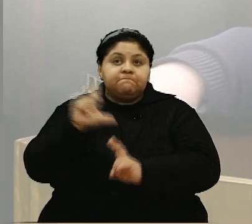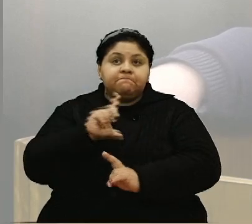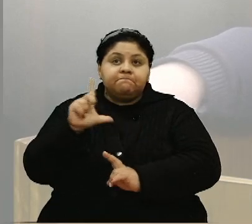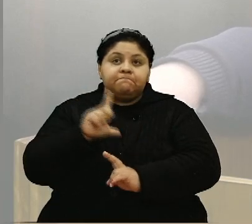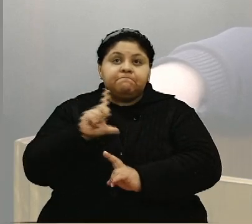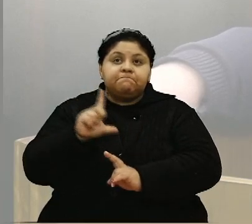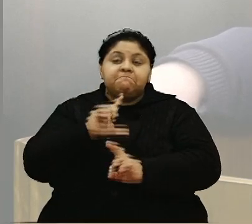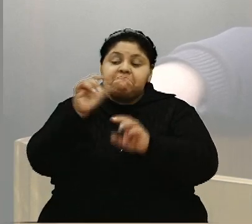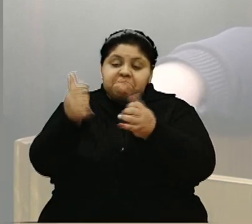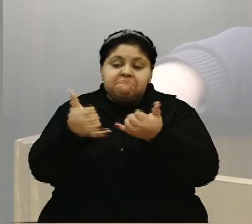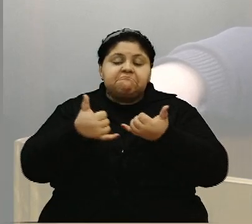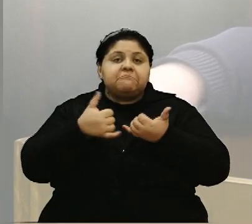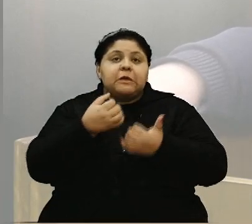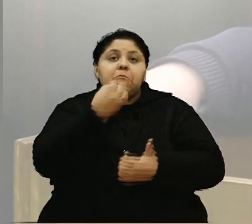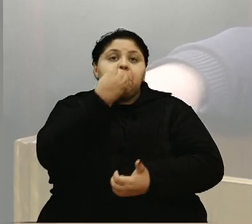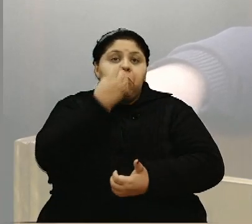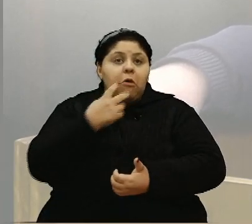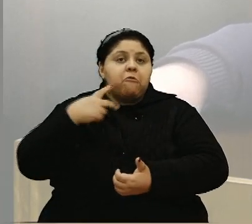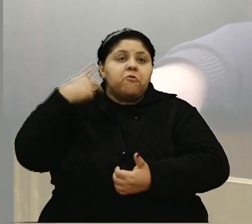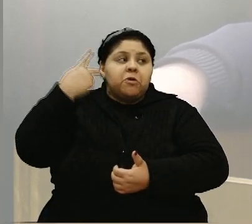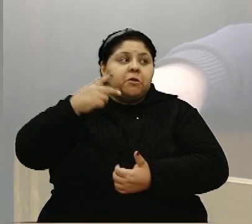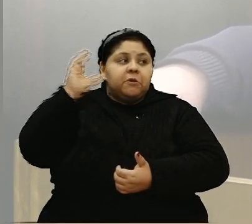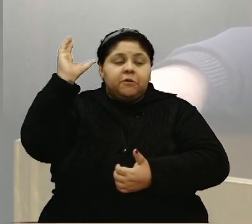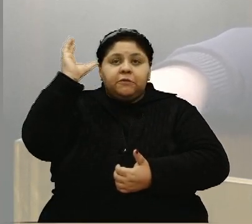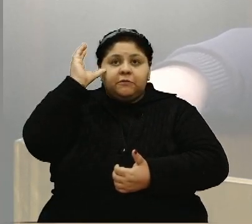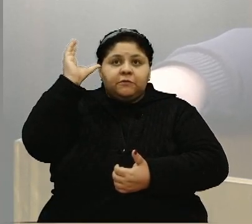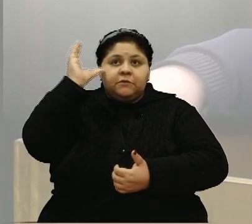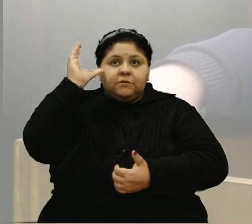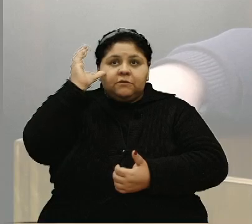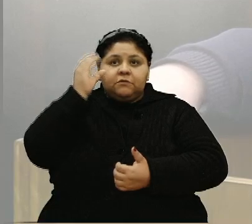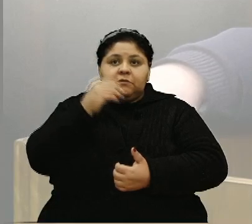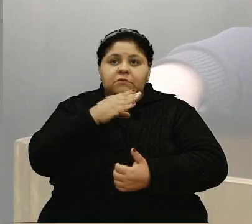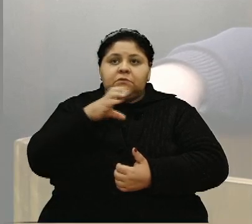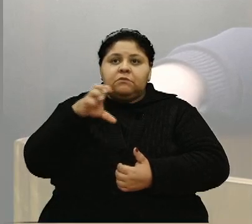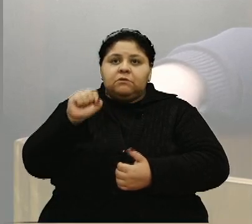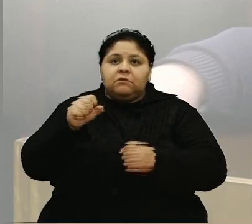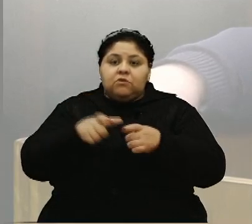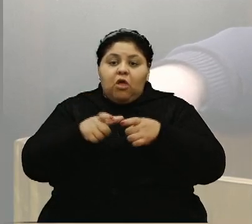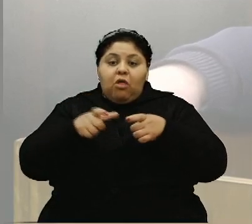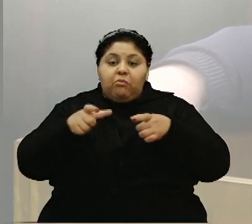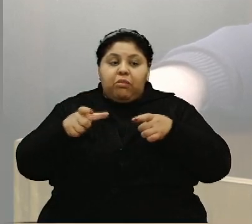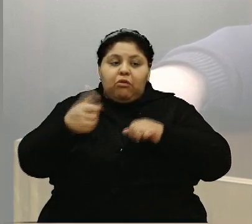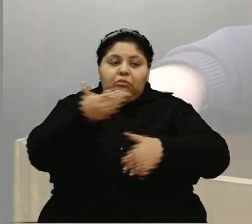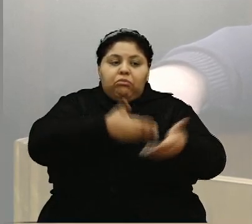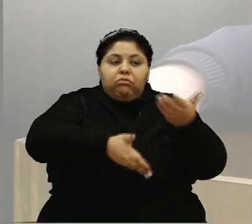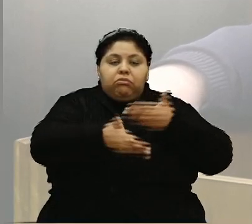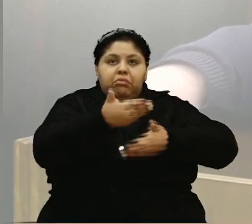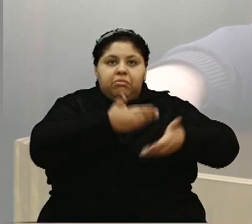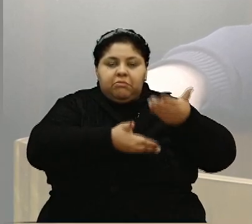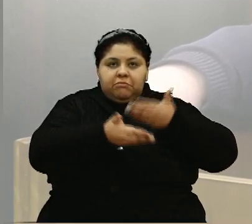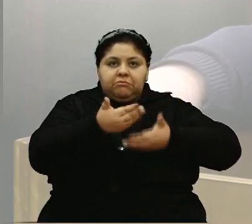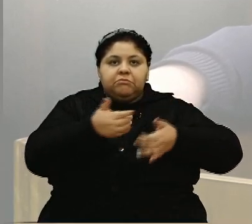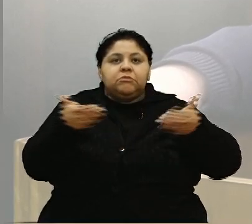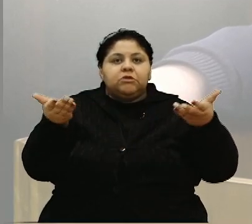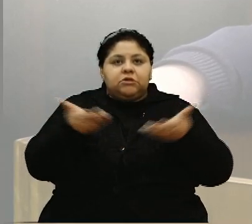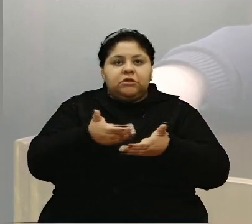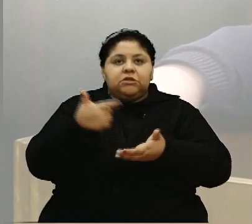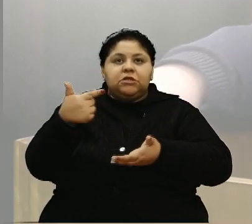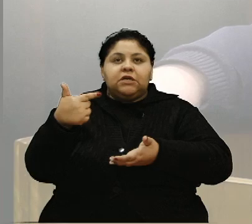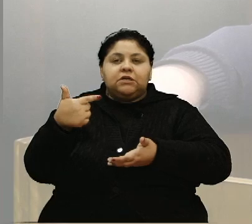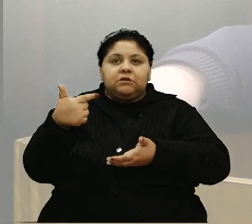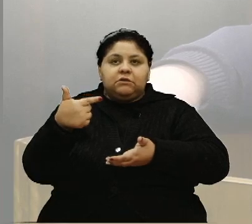grata notícia, vereador Cadori, de que o CES ampliou os guichês de atendimento, já estava com